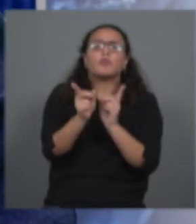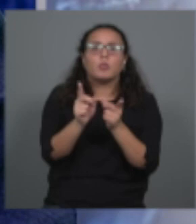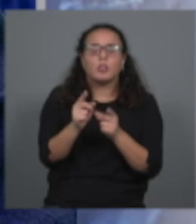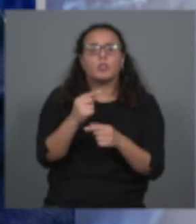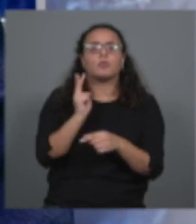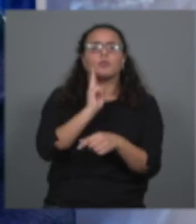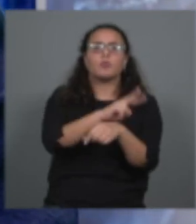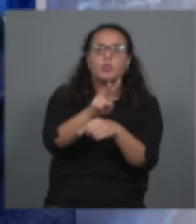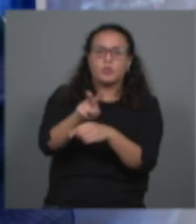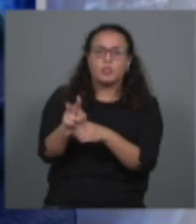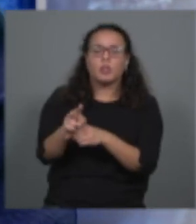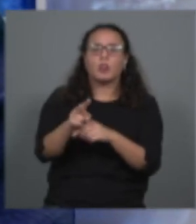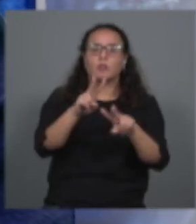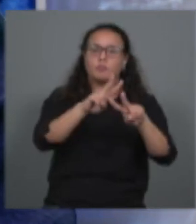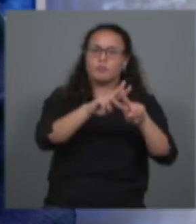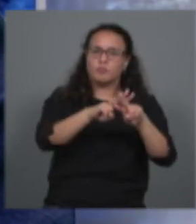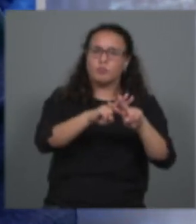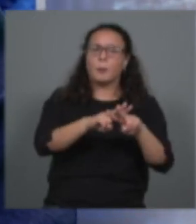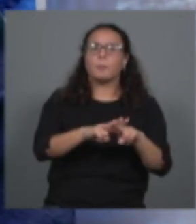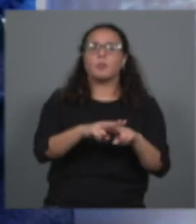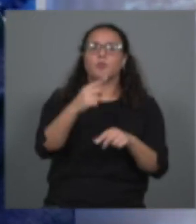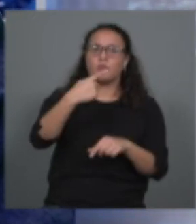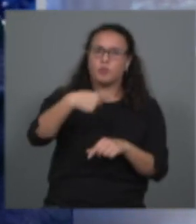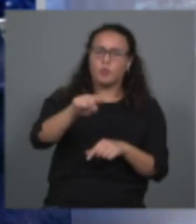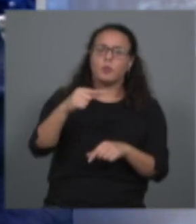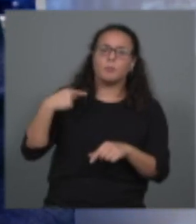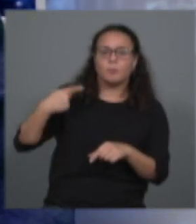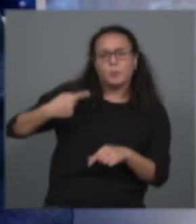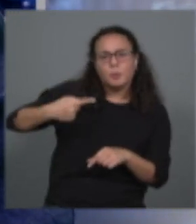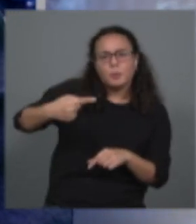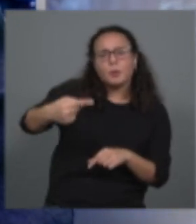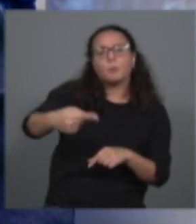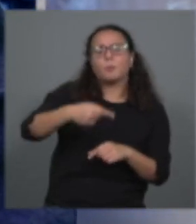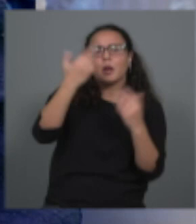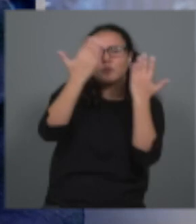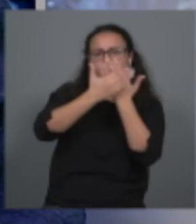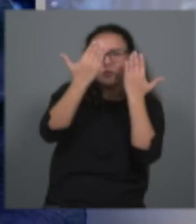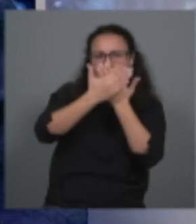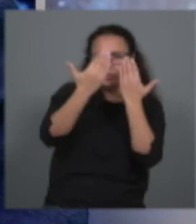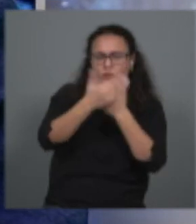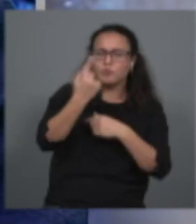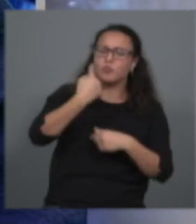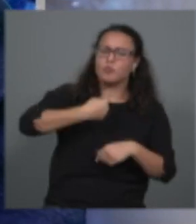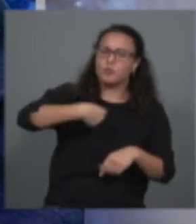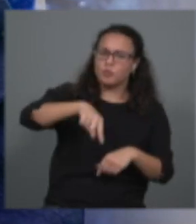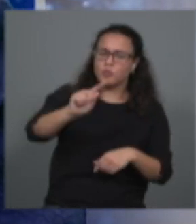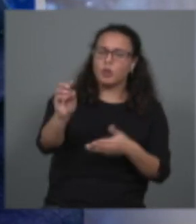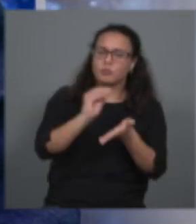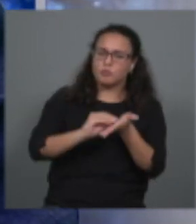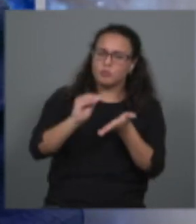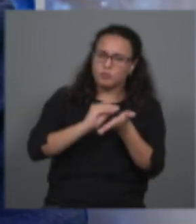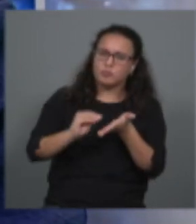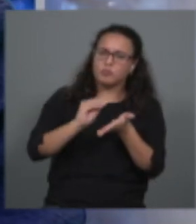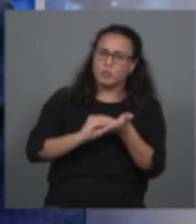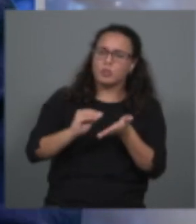resposta. E de facto ia todos os dias à cadeia durante o tempo que temos um diário que ele escreveu, todos os dias que